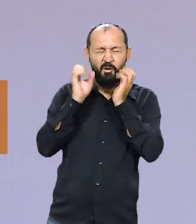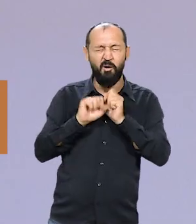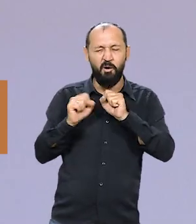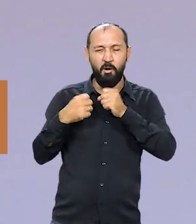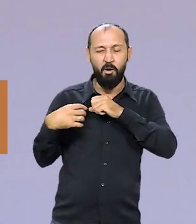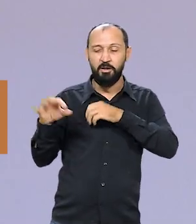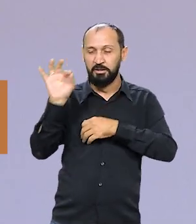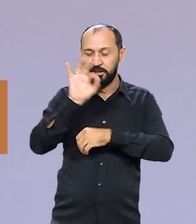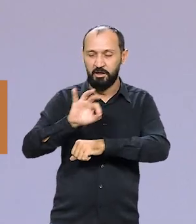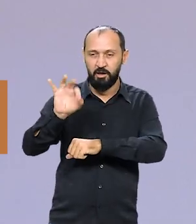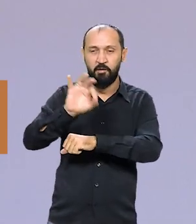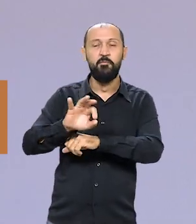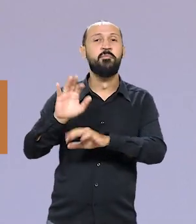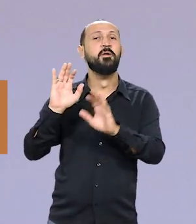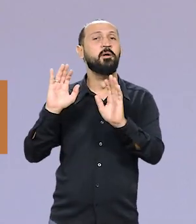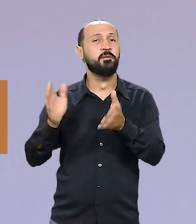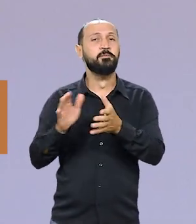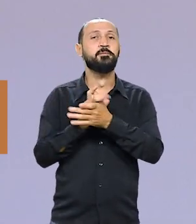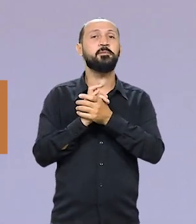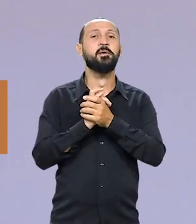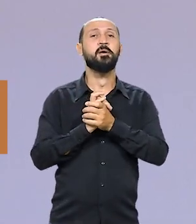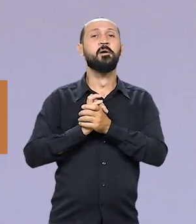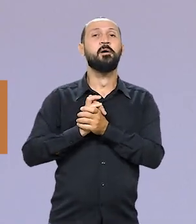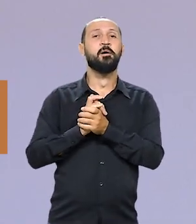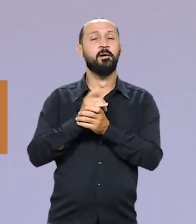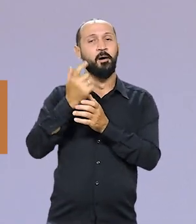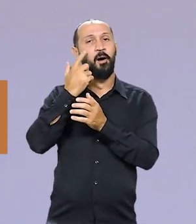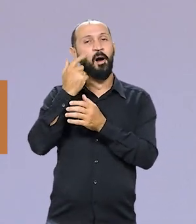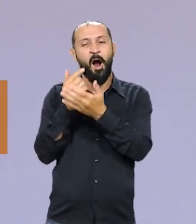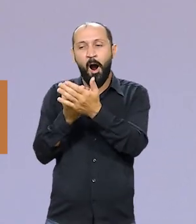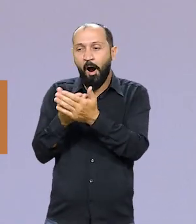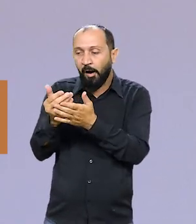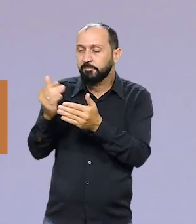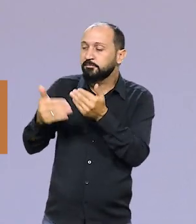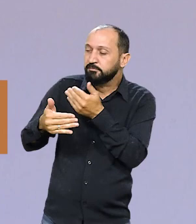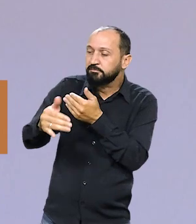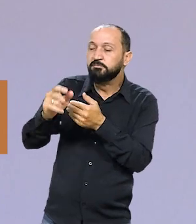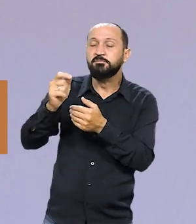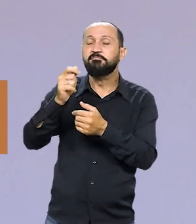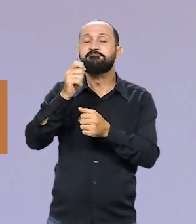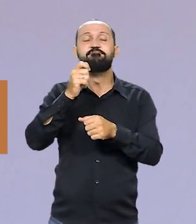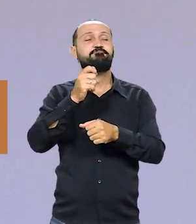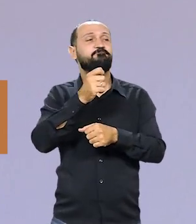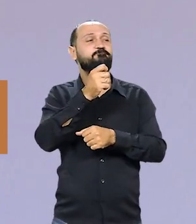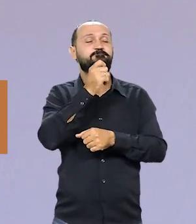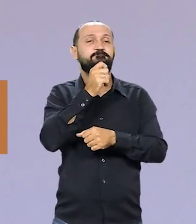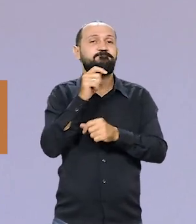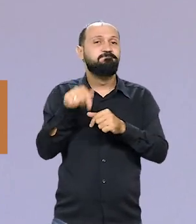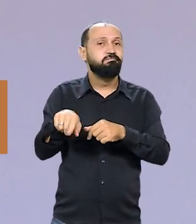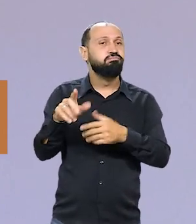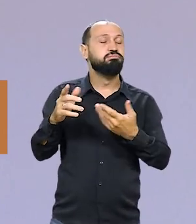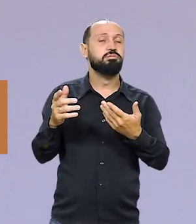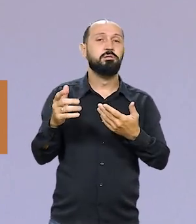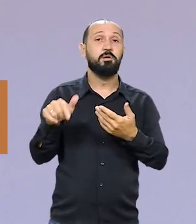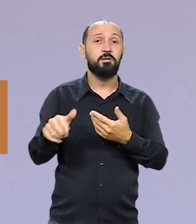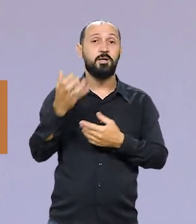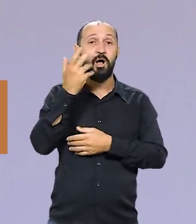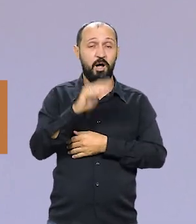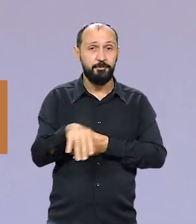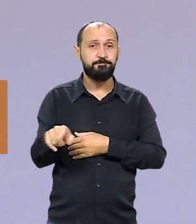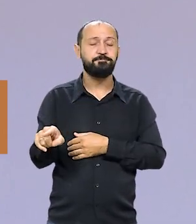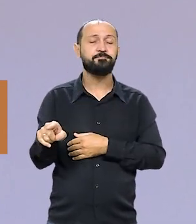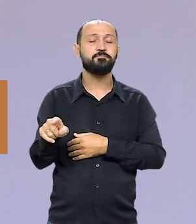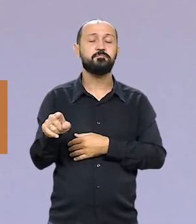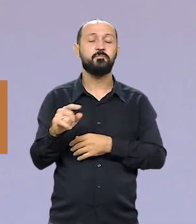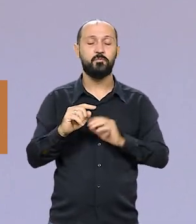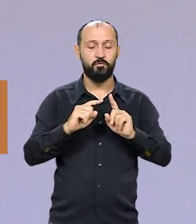com varejeiras e já, né, toda começando com aquela situação, né, de, enfim. E que essa criança